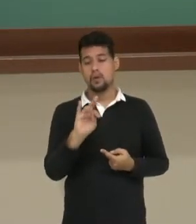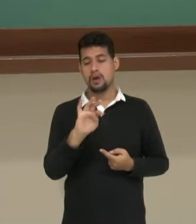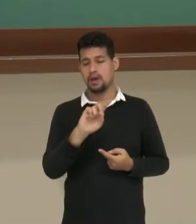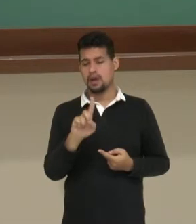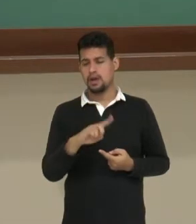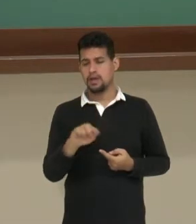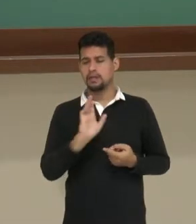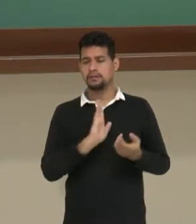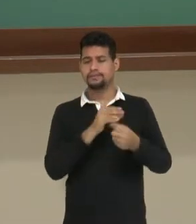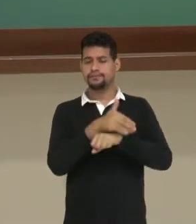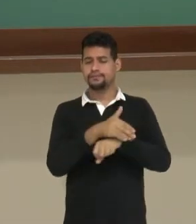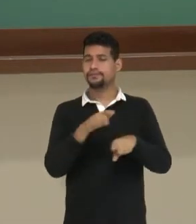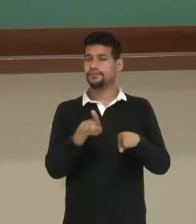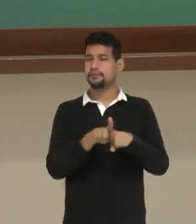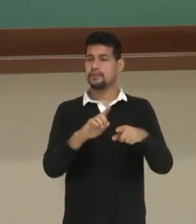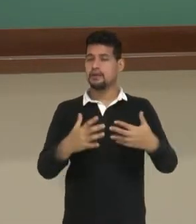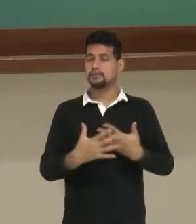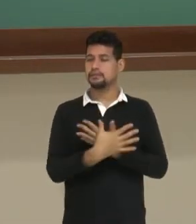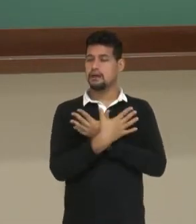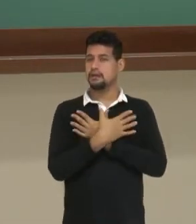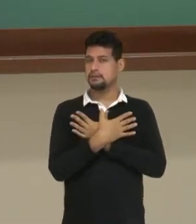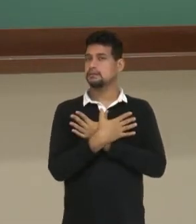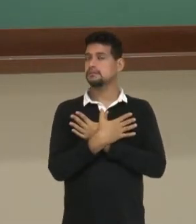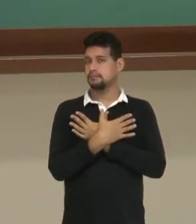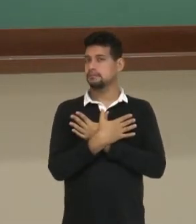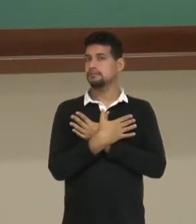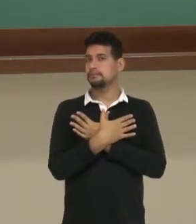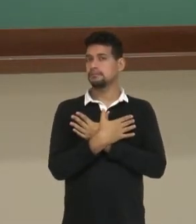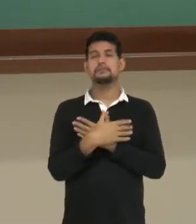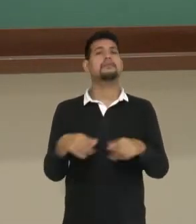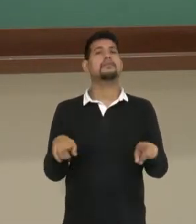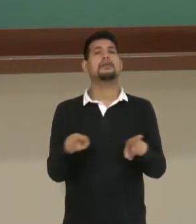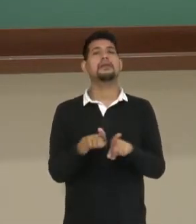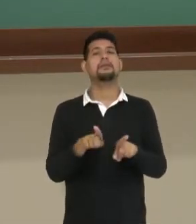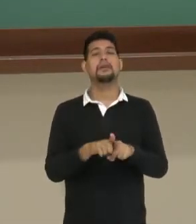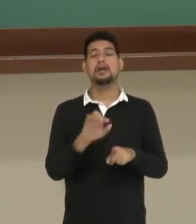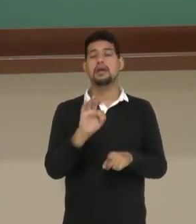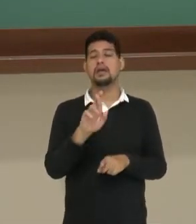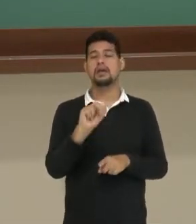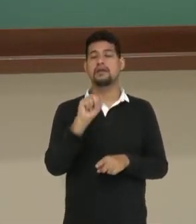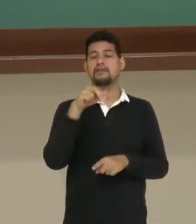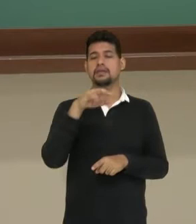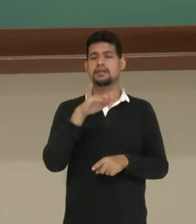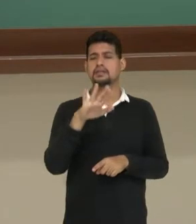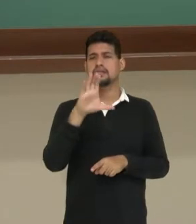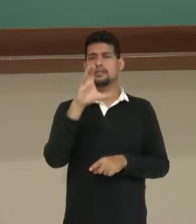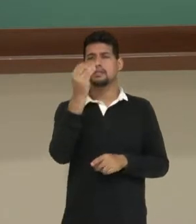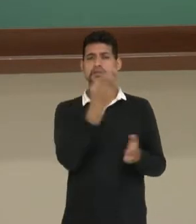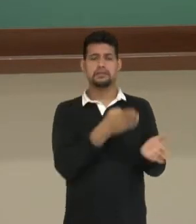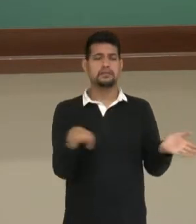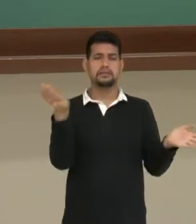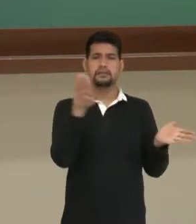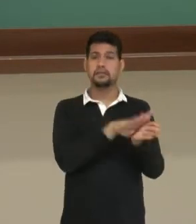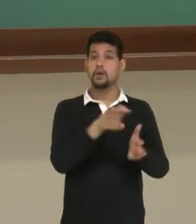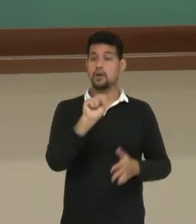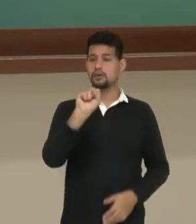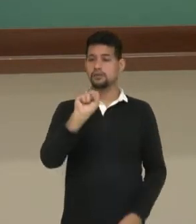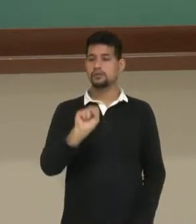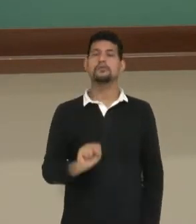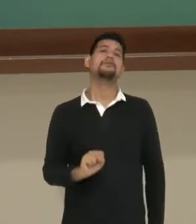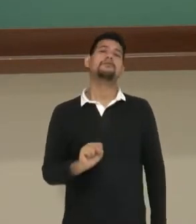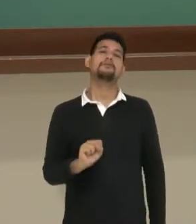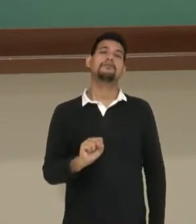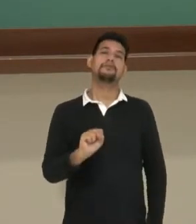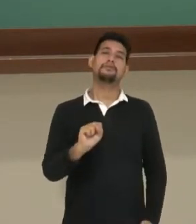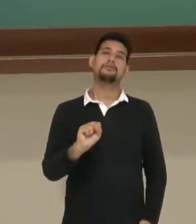a região dos astecas, né? E o Francisco Pizarro veio então em direção ao sul da